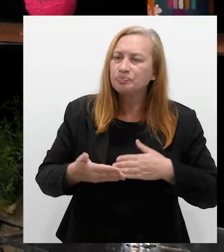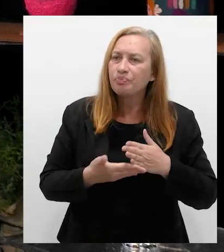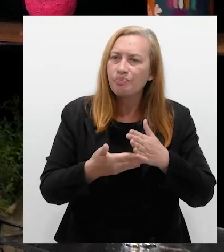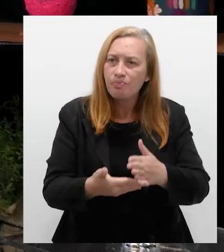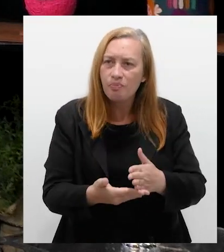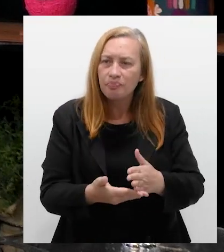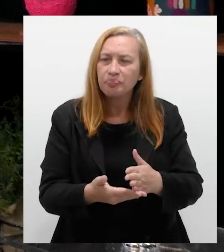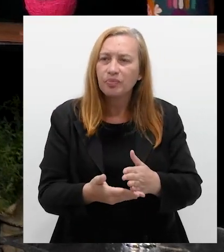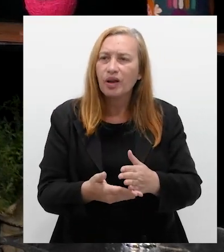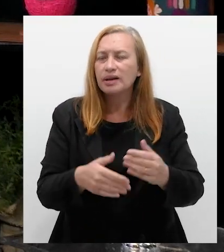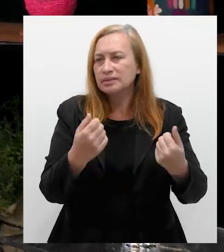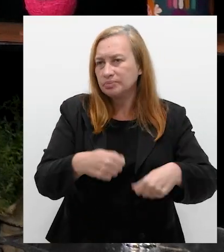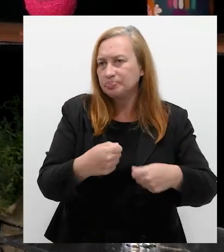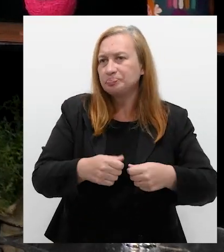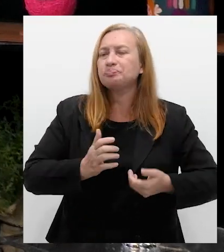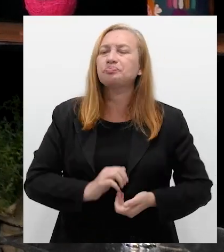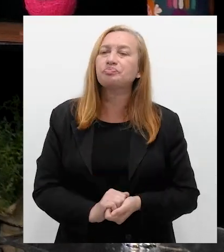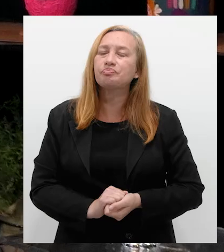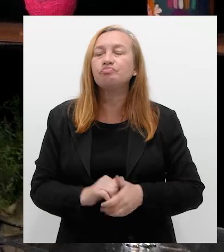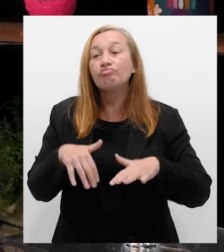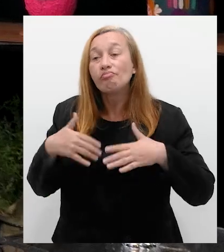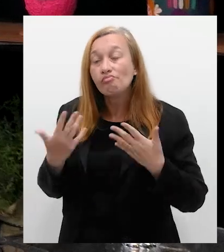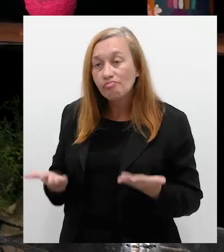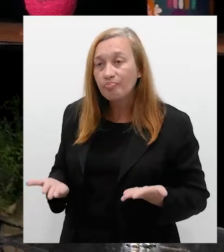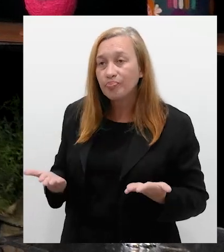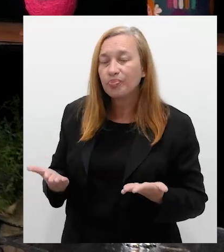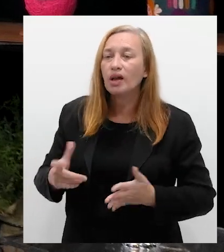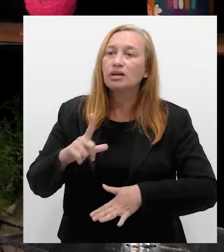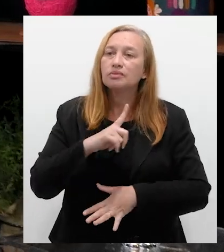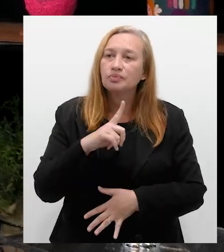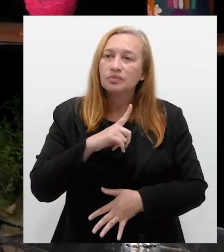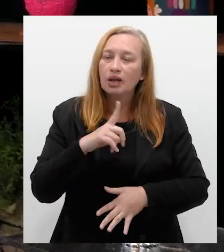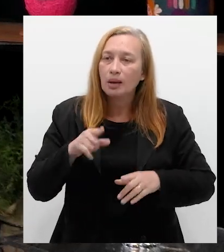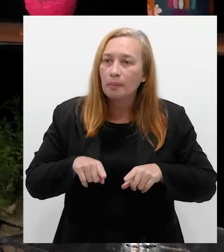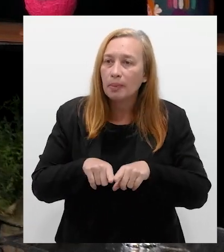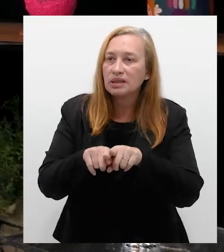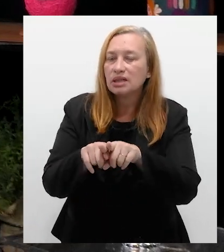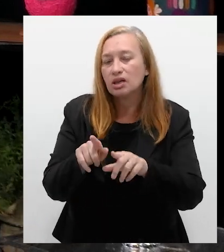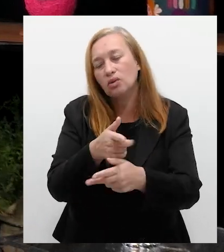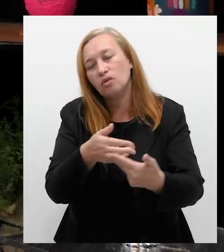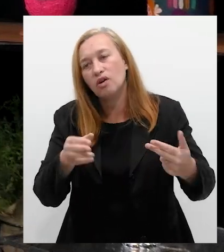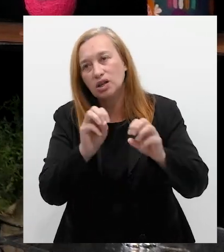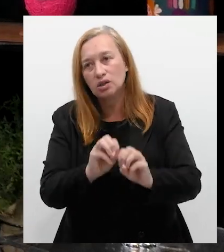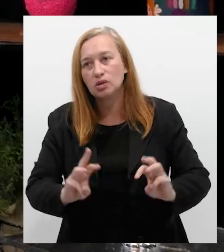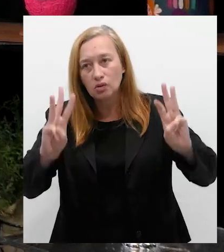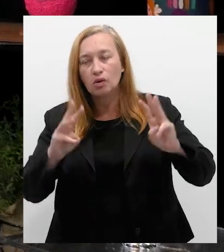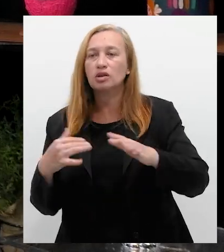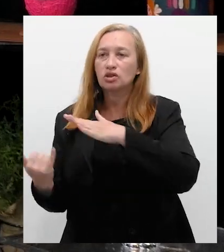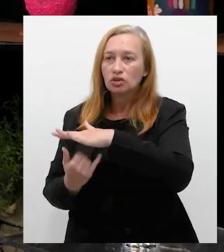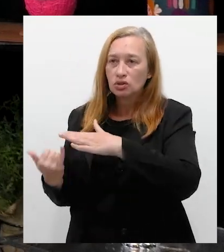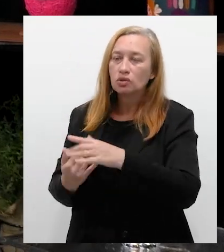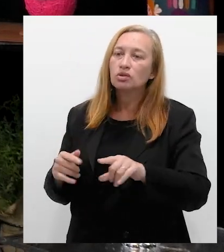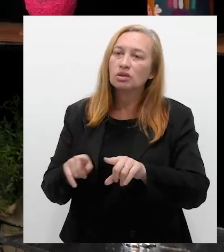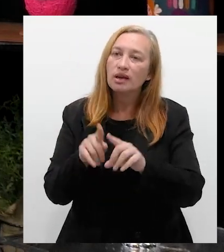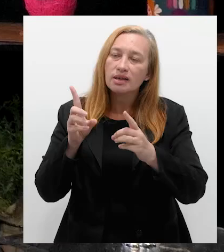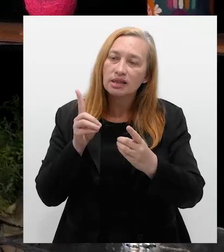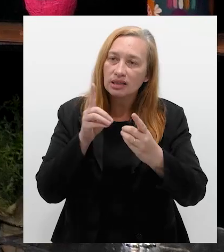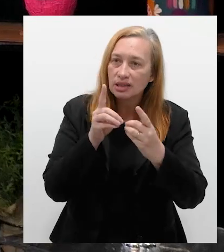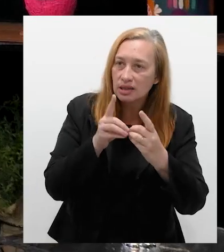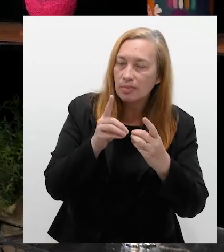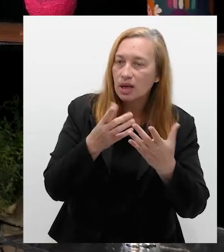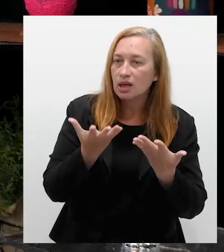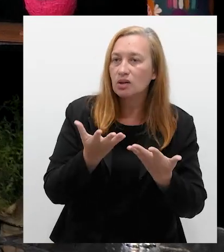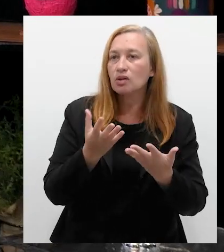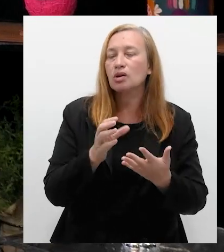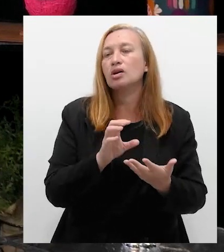direcionar esses atendimentos, né? Então, a gente tem parceria com várias ONGs, vários institutos, onde a gente tem esse atendimento